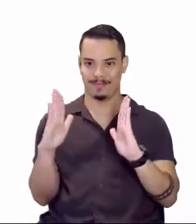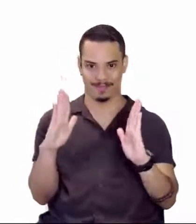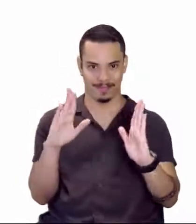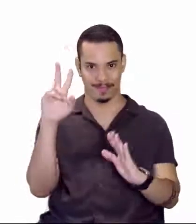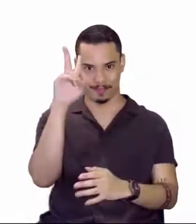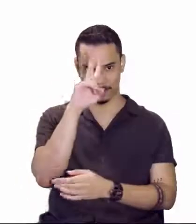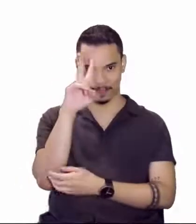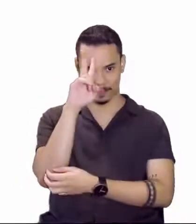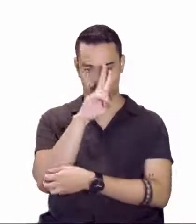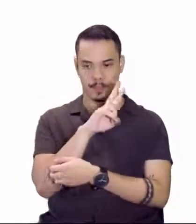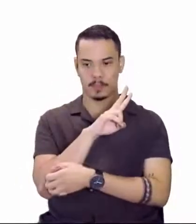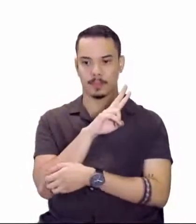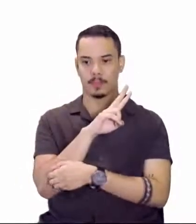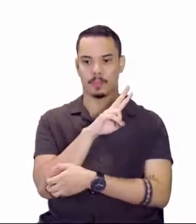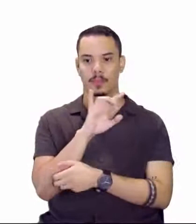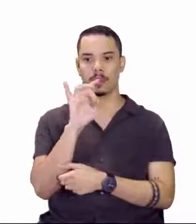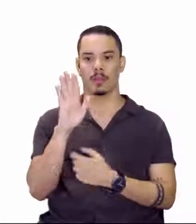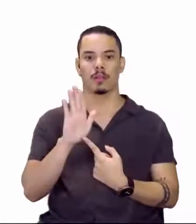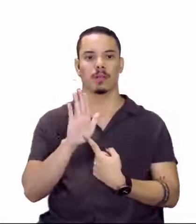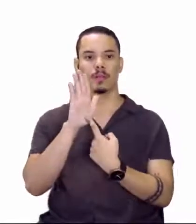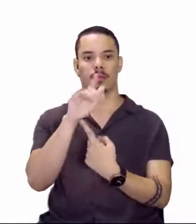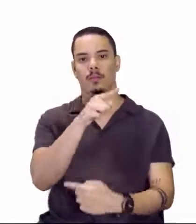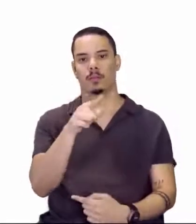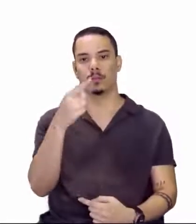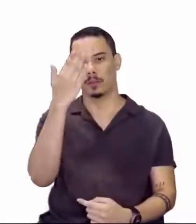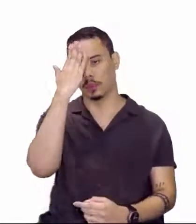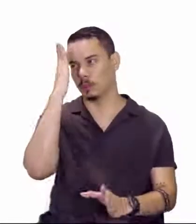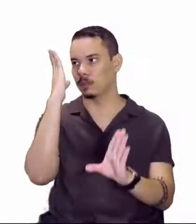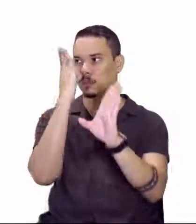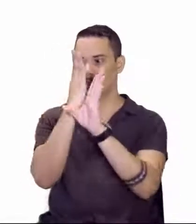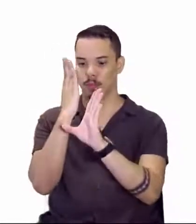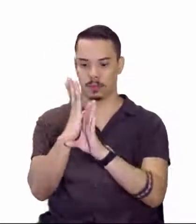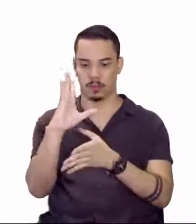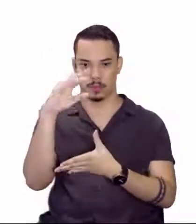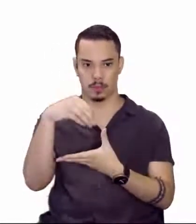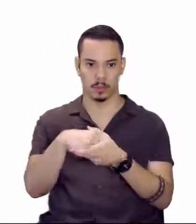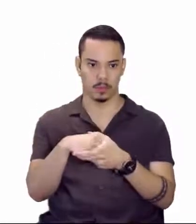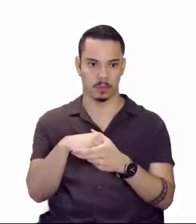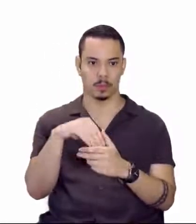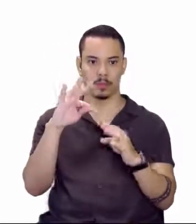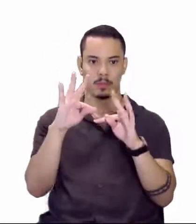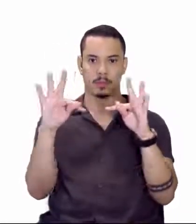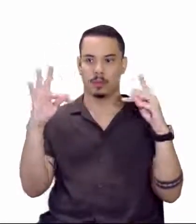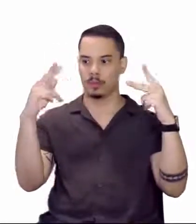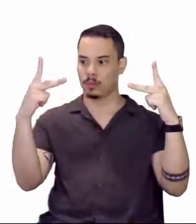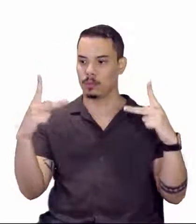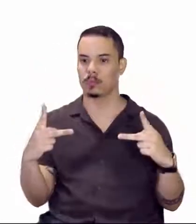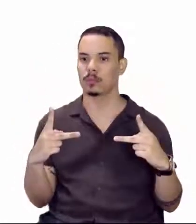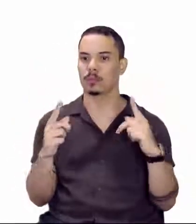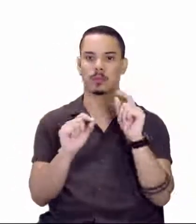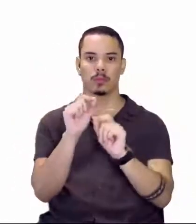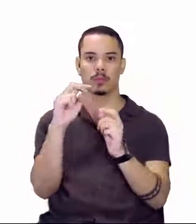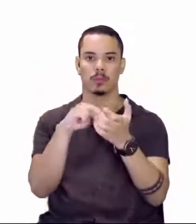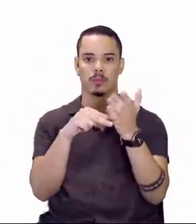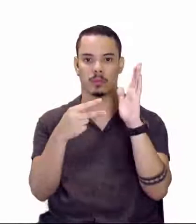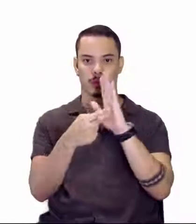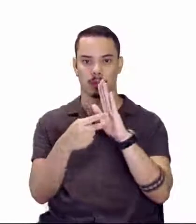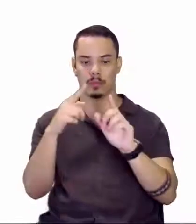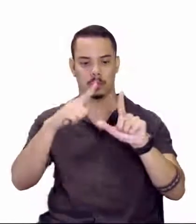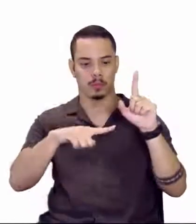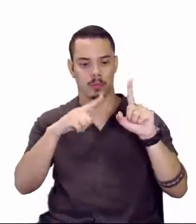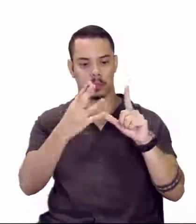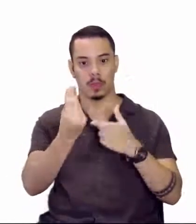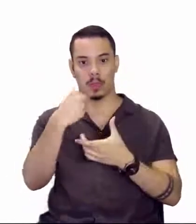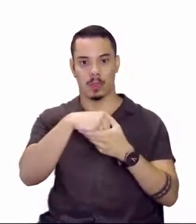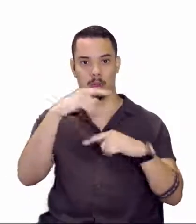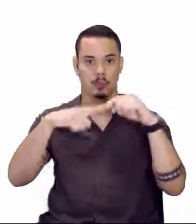encontra. Só para você ajudar a identificar na tabela periódica os famosos elementos